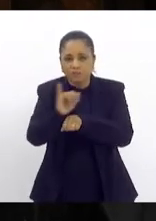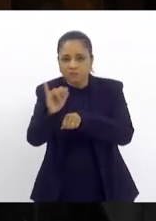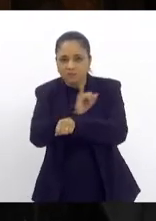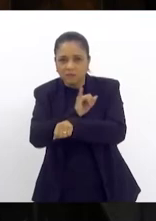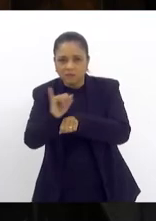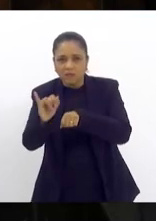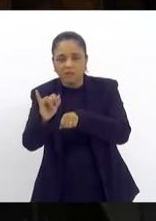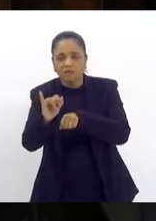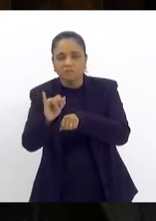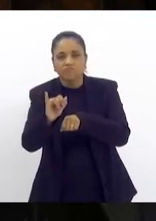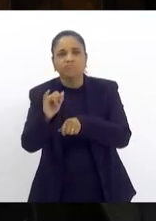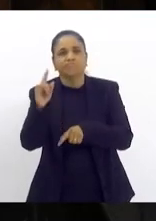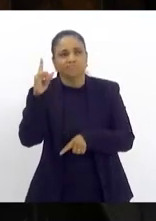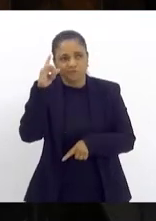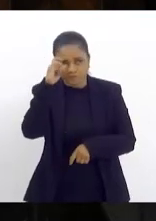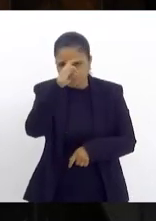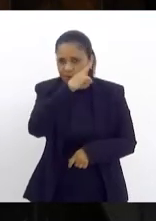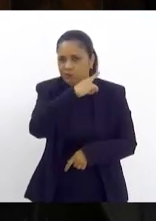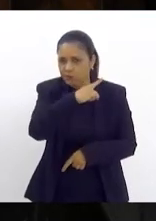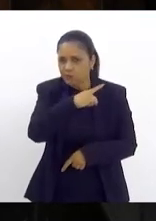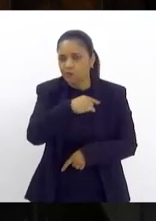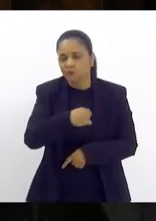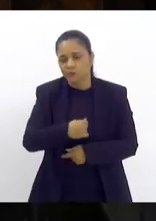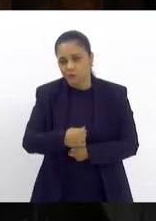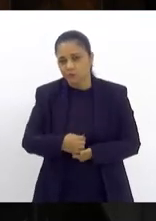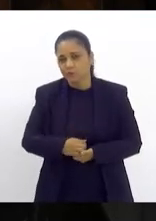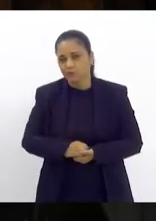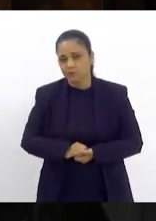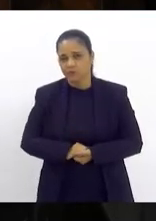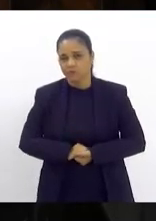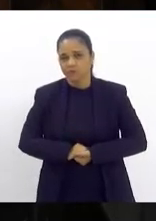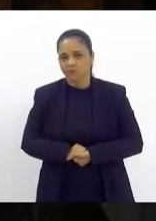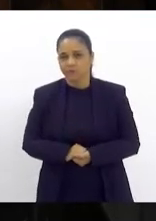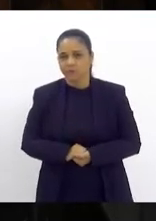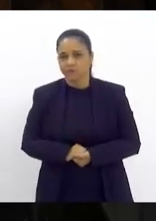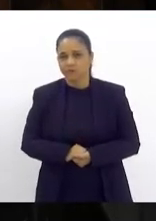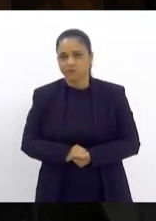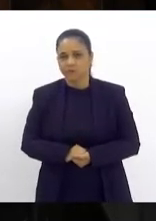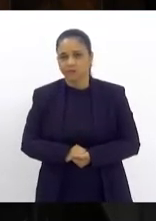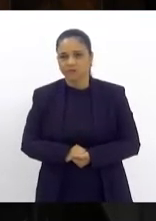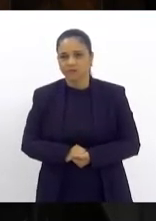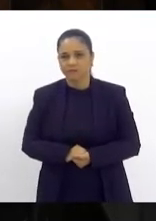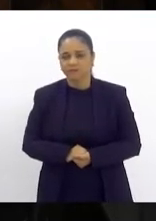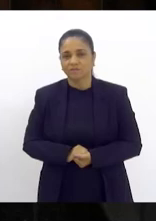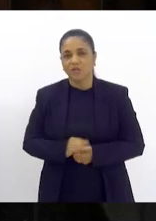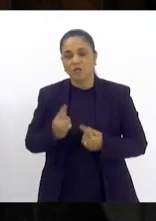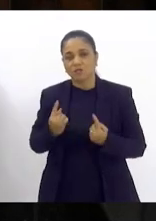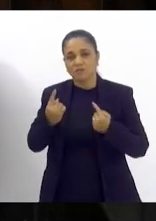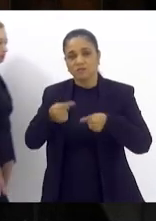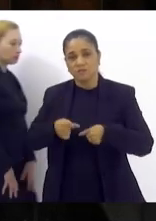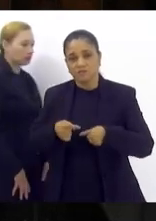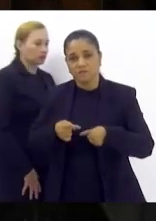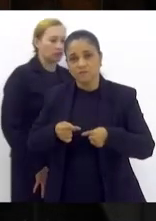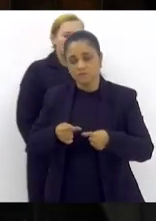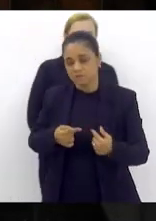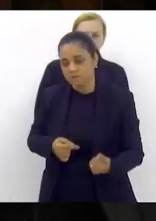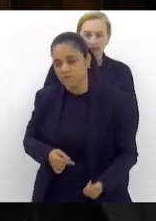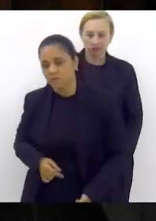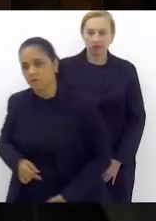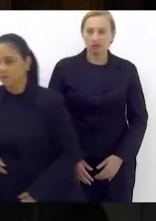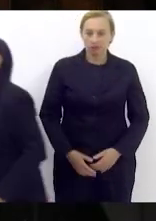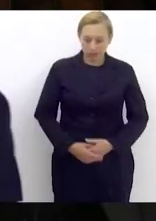mais difícil. Cada vez mais difícil. Esse é um grande desafio que não